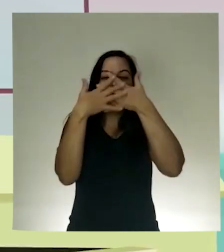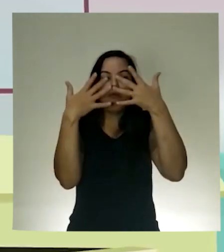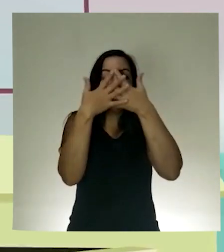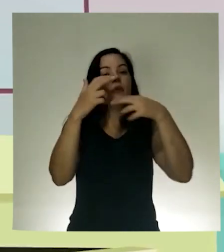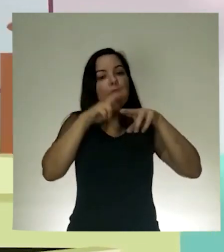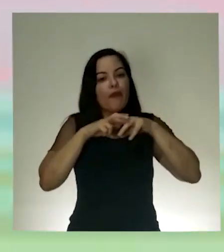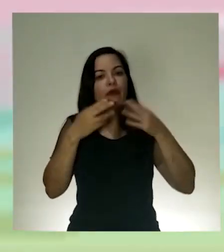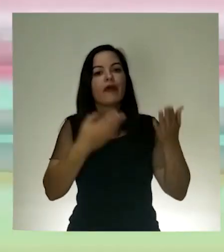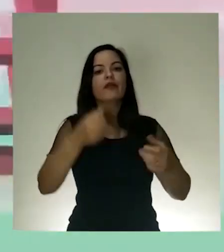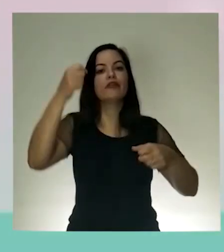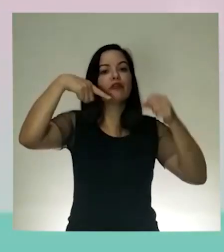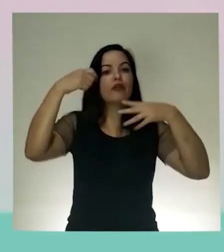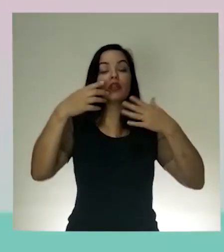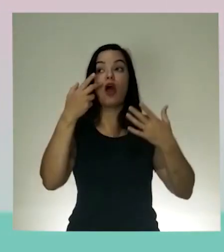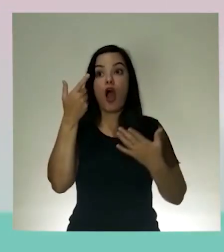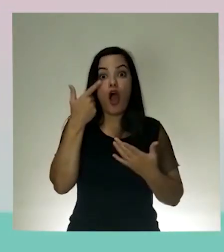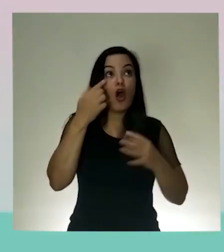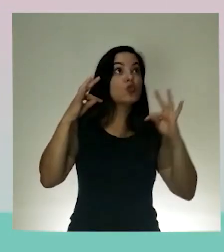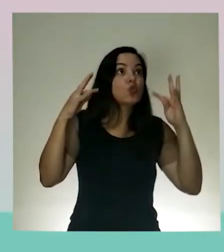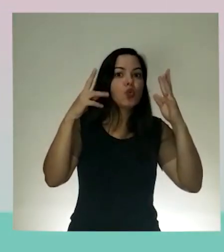embaçado. Olha só aquele vidro.